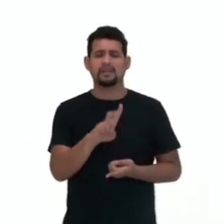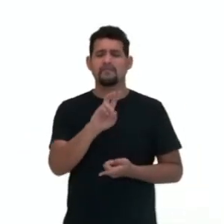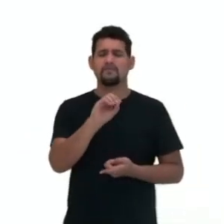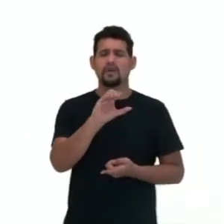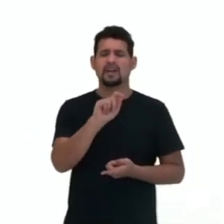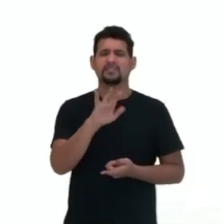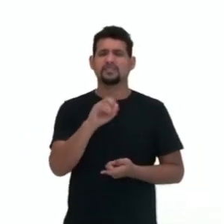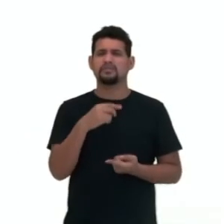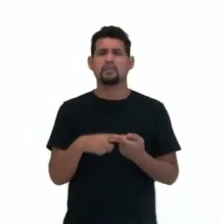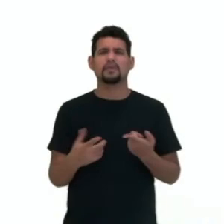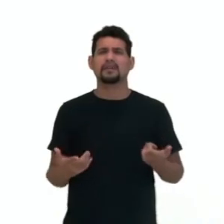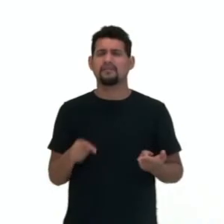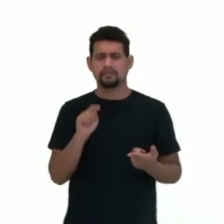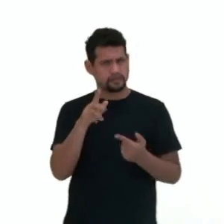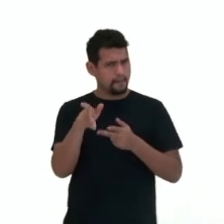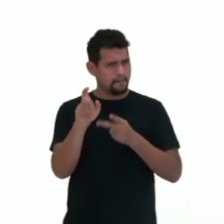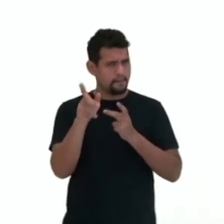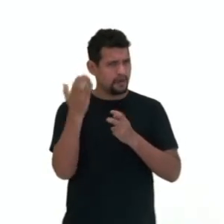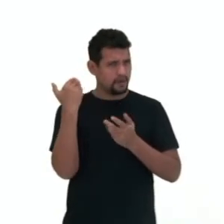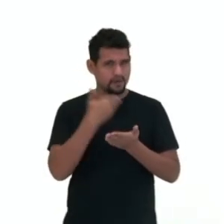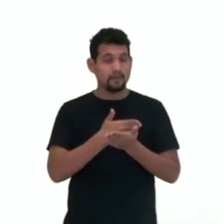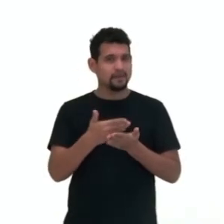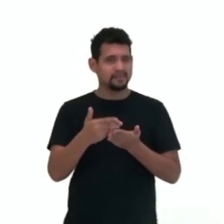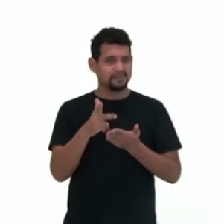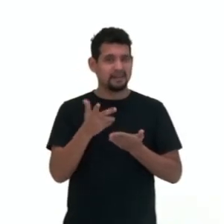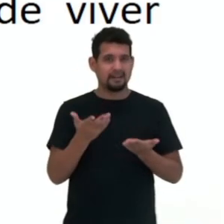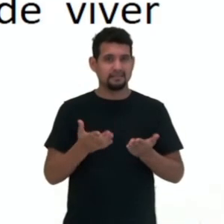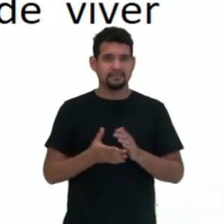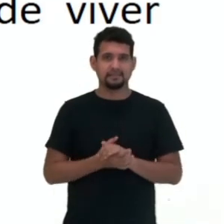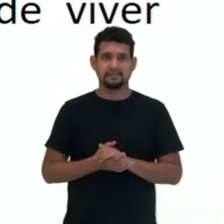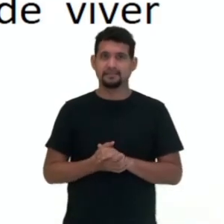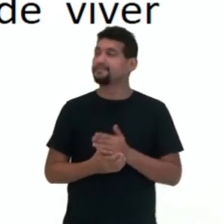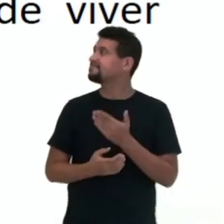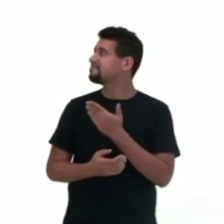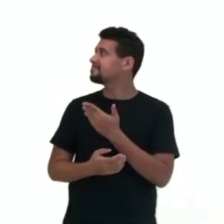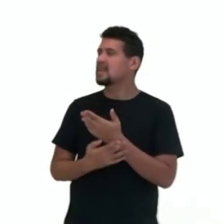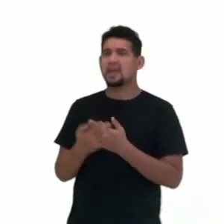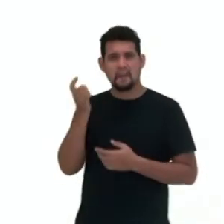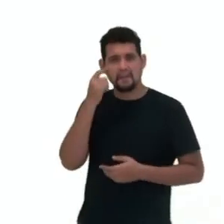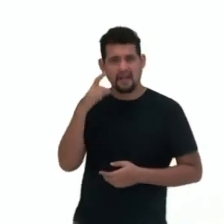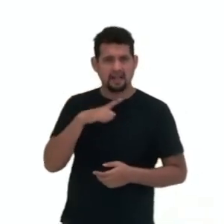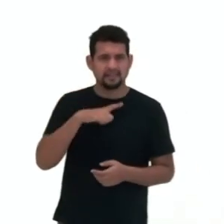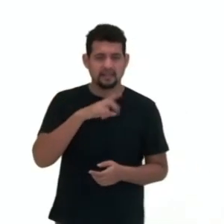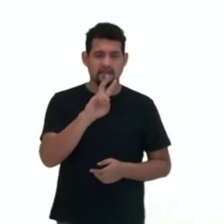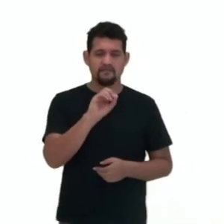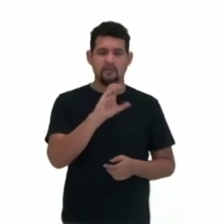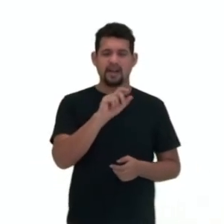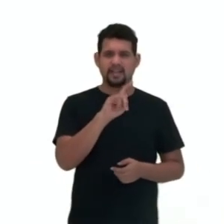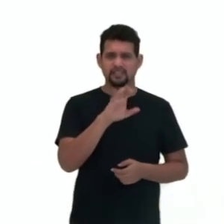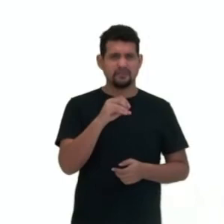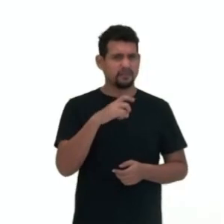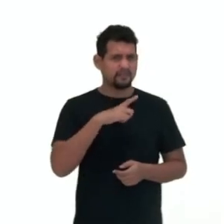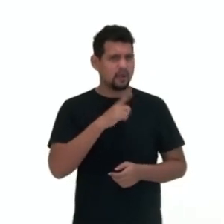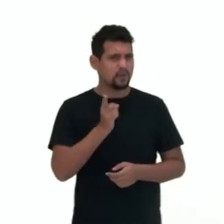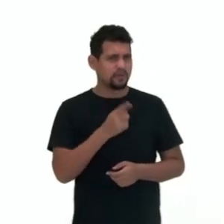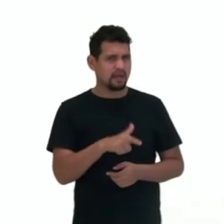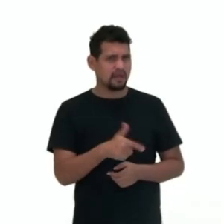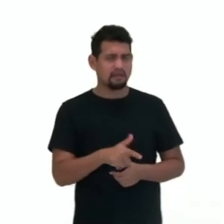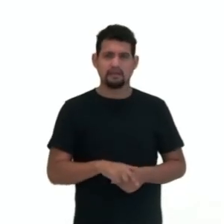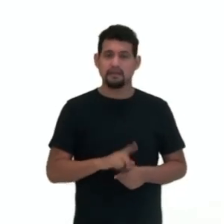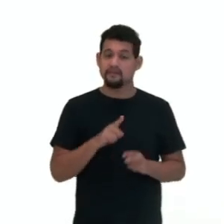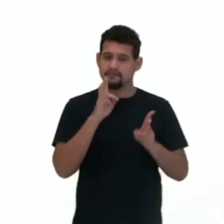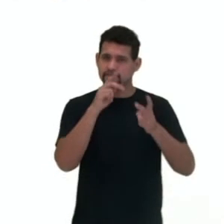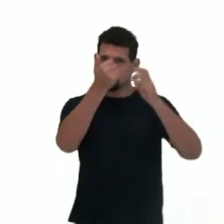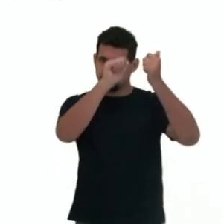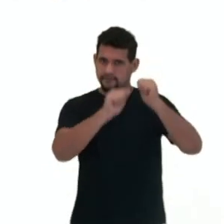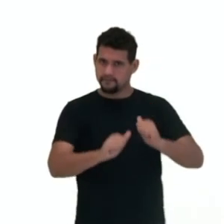vocativo? Você notou aqui no início, ó? Você achou que ela tem um vocativo? Dá uma olhadinha. Ó. Vamos ao início da carta aqui para você dar